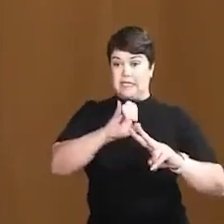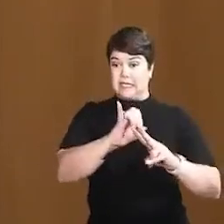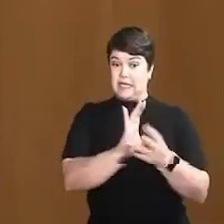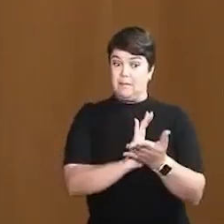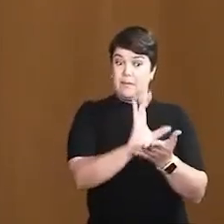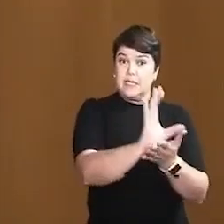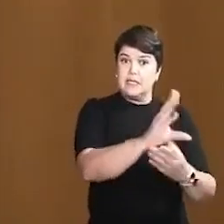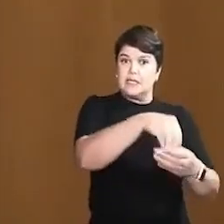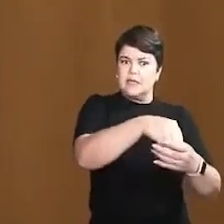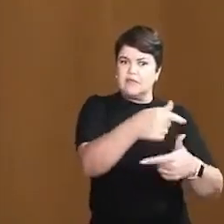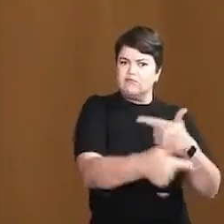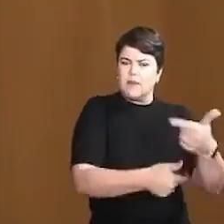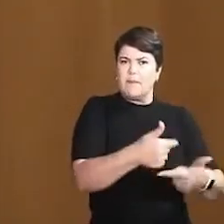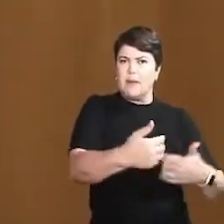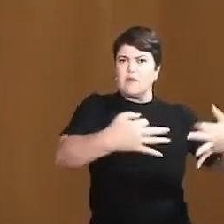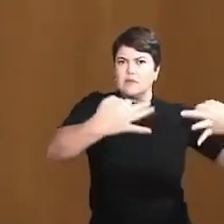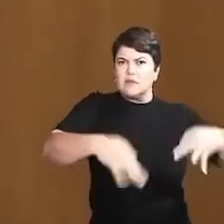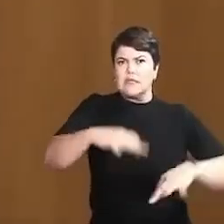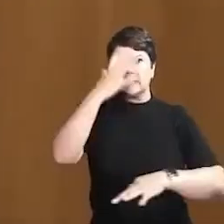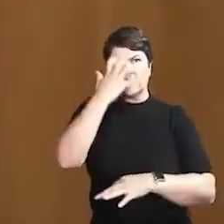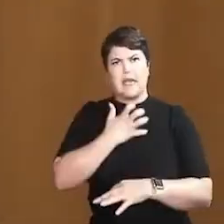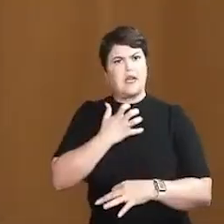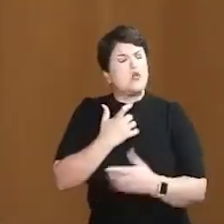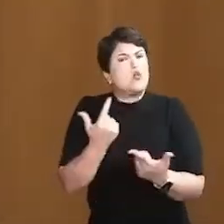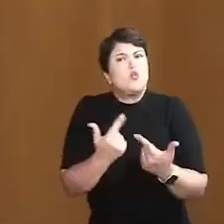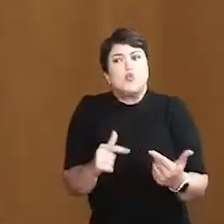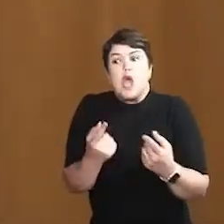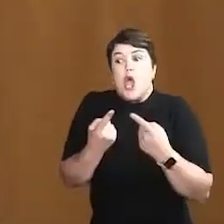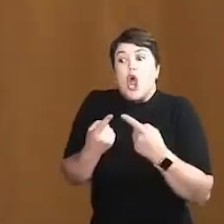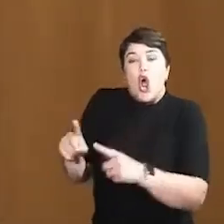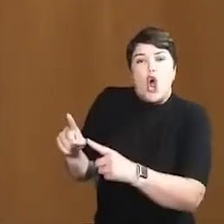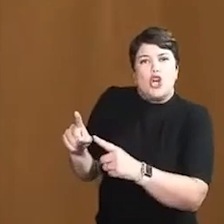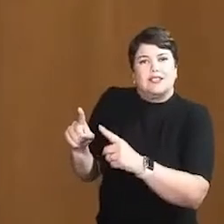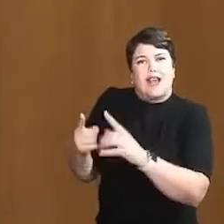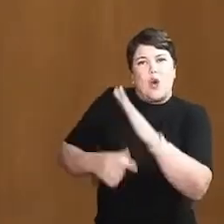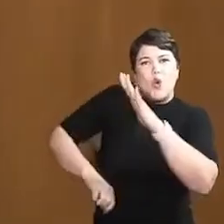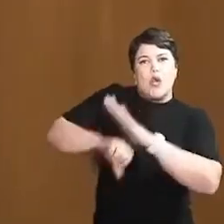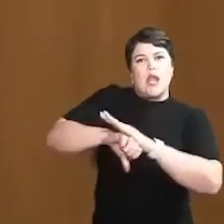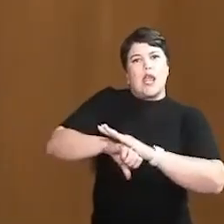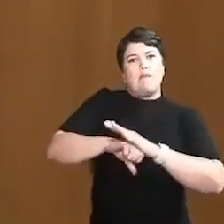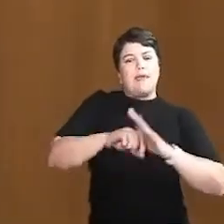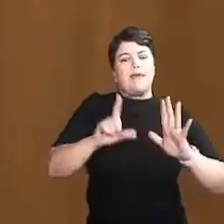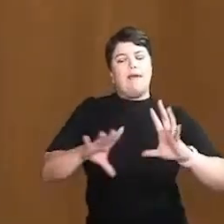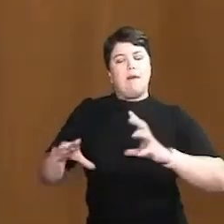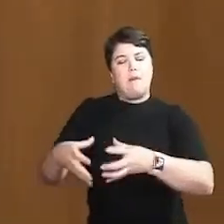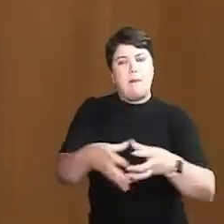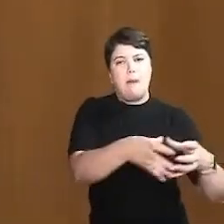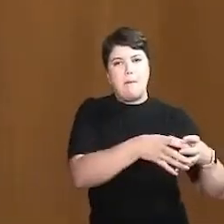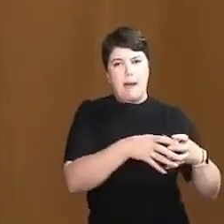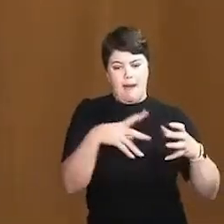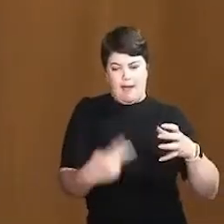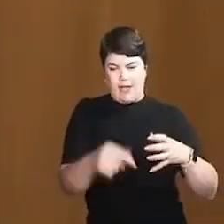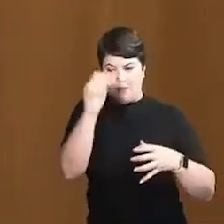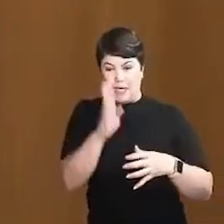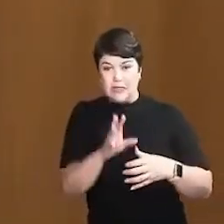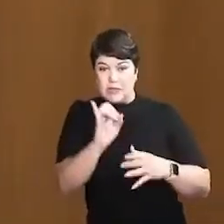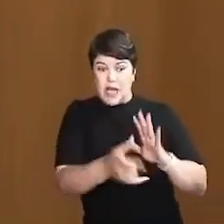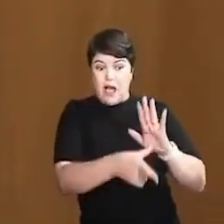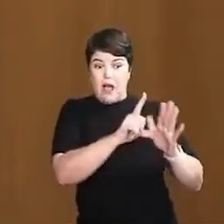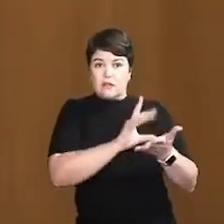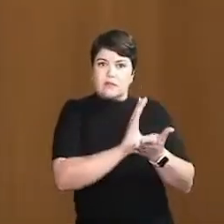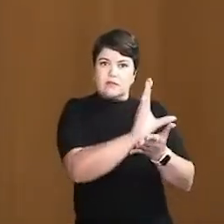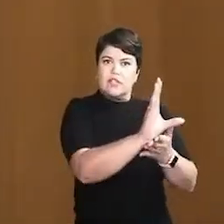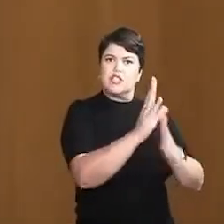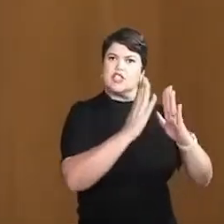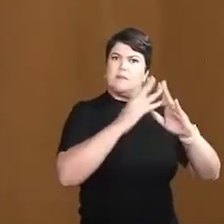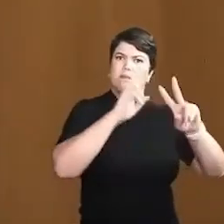sistema penitenciário não existe combate ao Crime Organizado no Brasil e é isso que nós estamos aqui todos